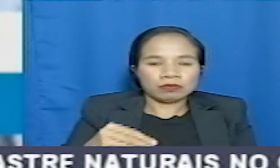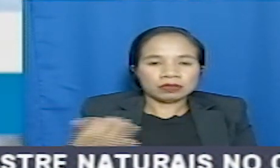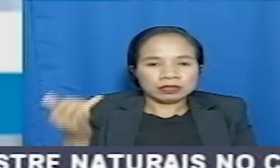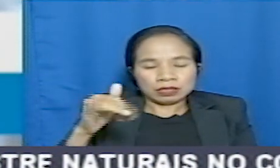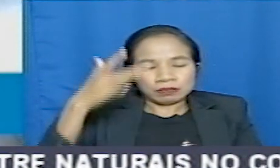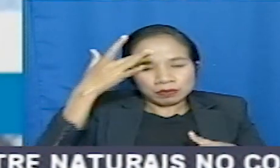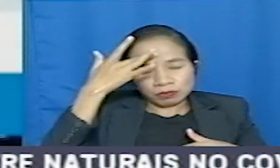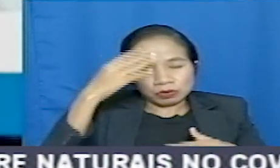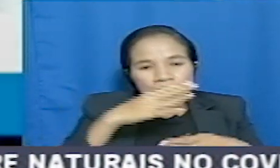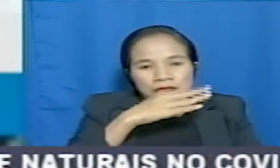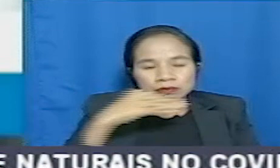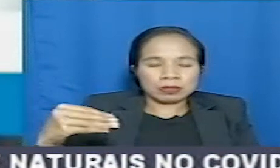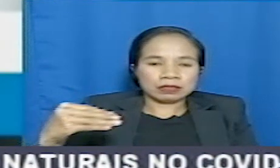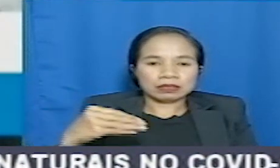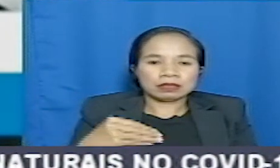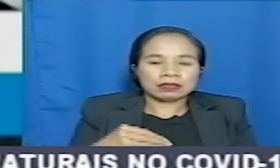sira estru